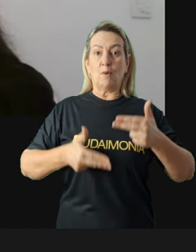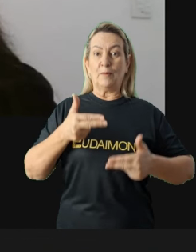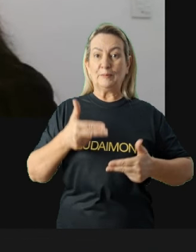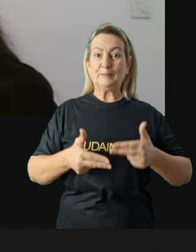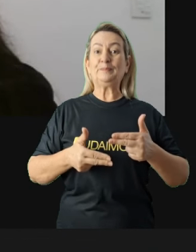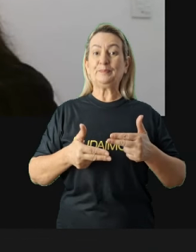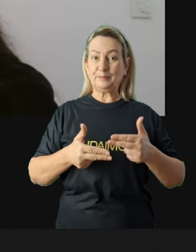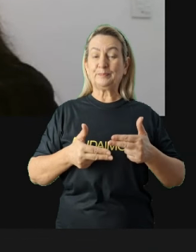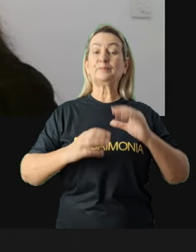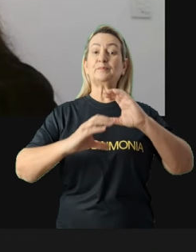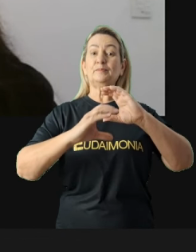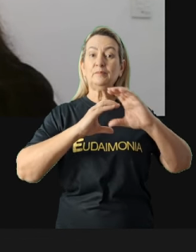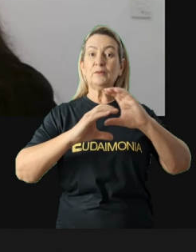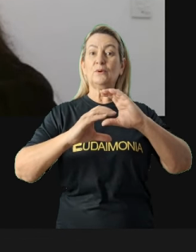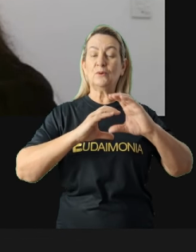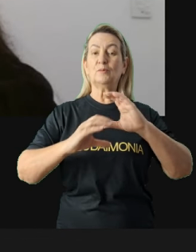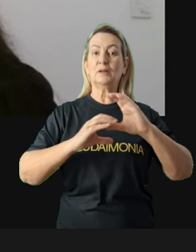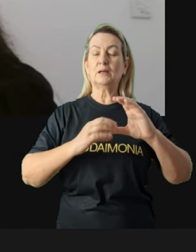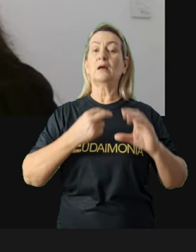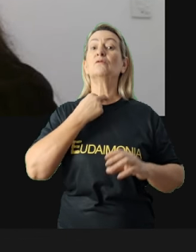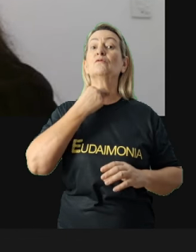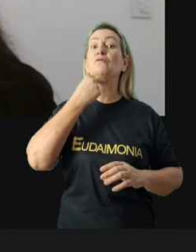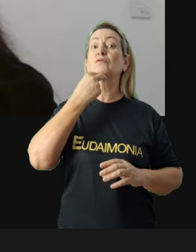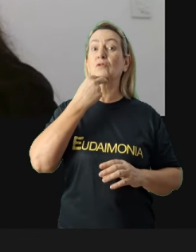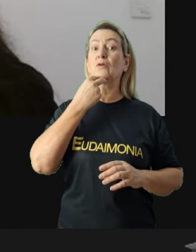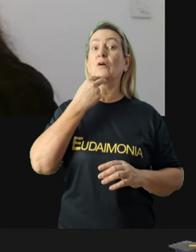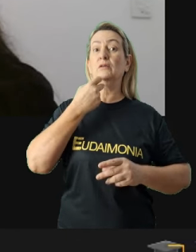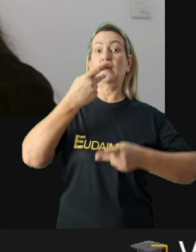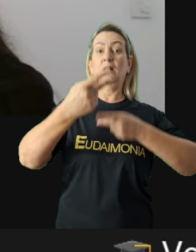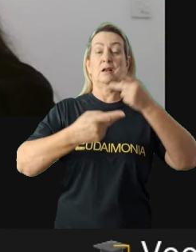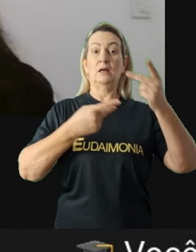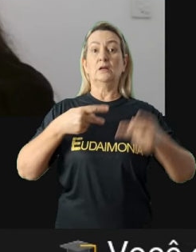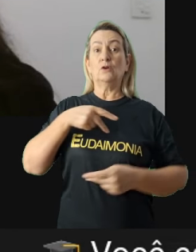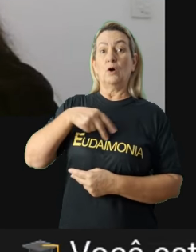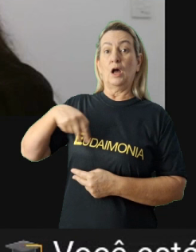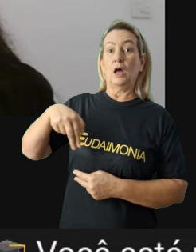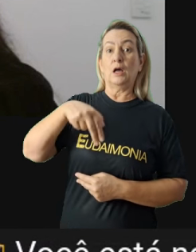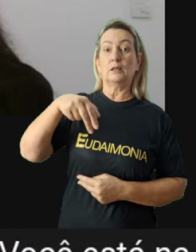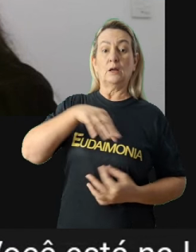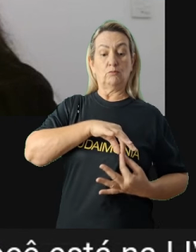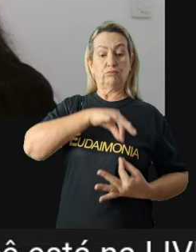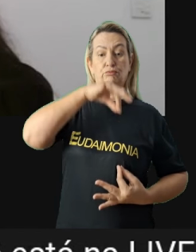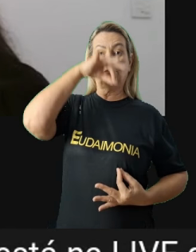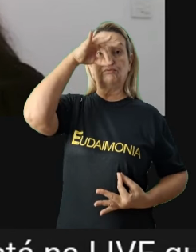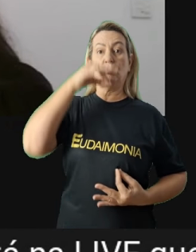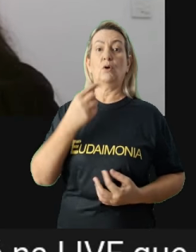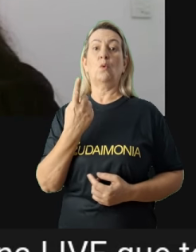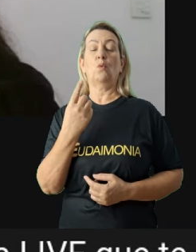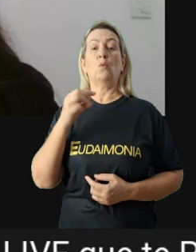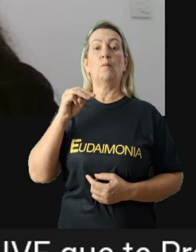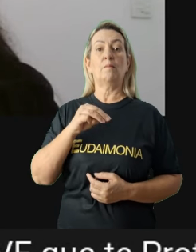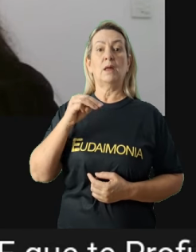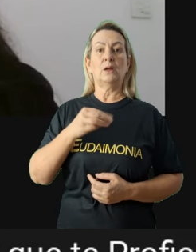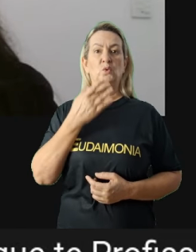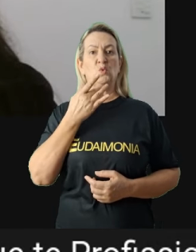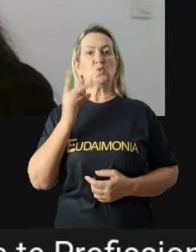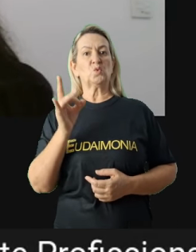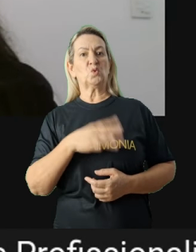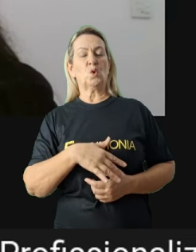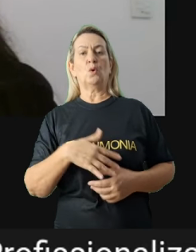usando os robôs para se comunicar, inclusive com voz, andando. Os robôs são de